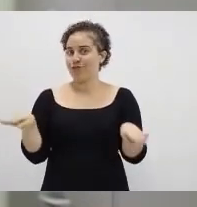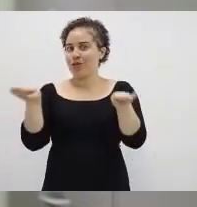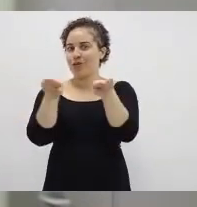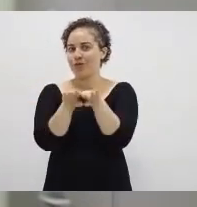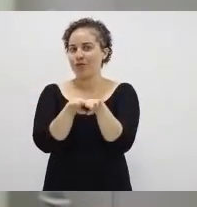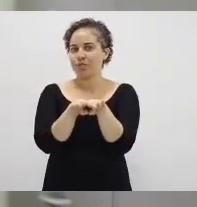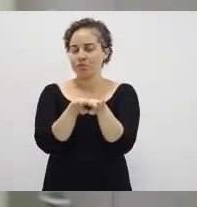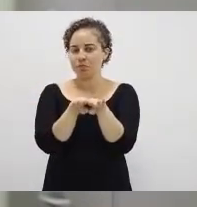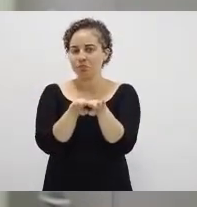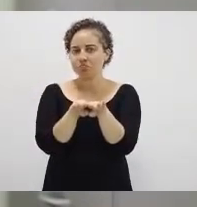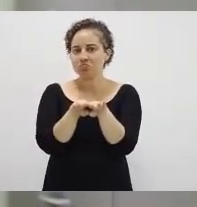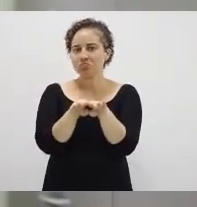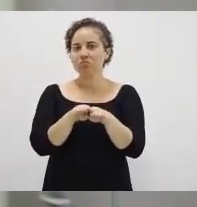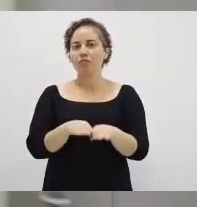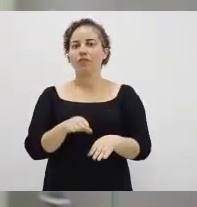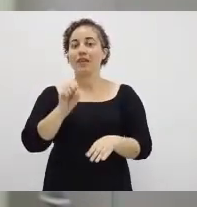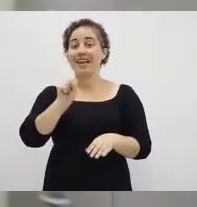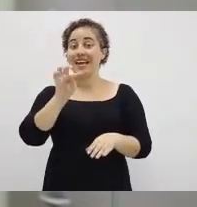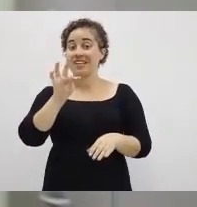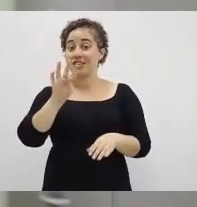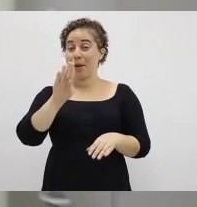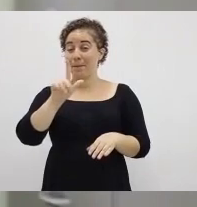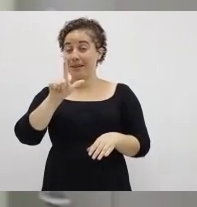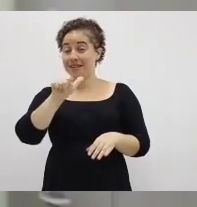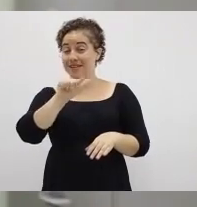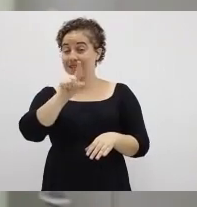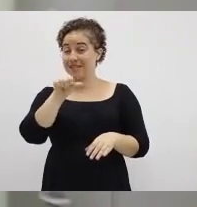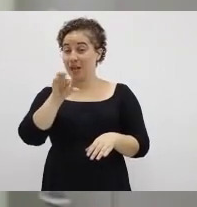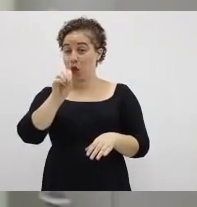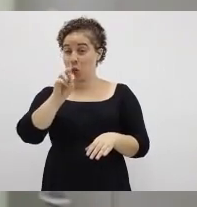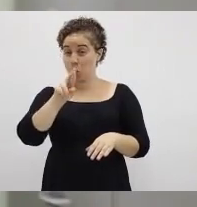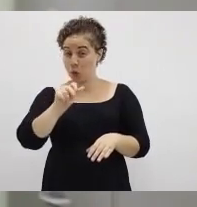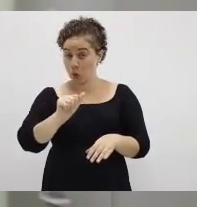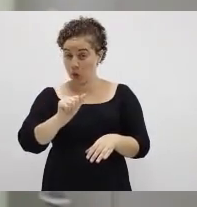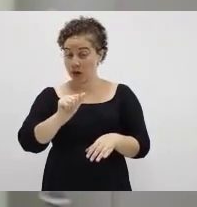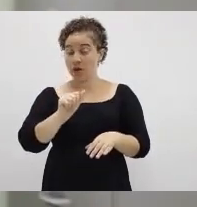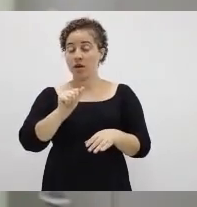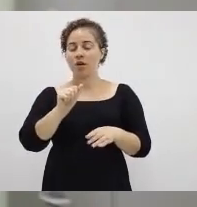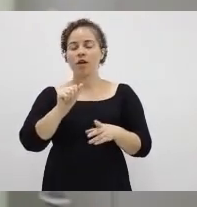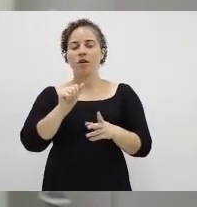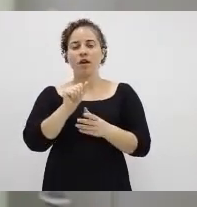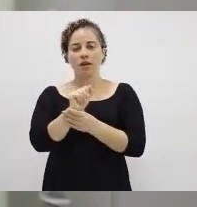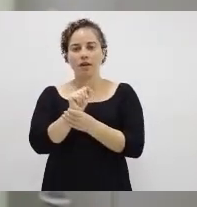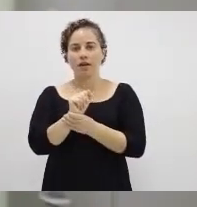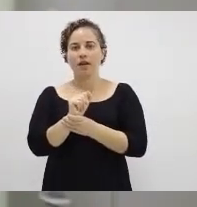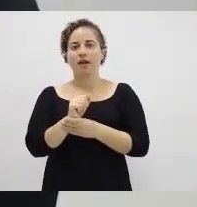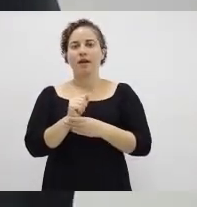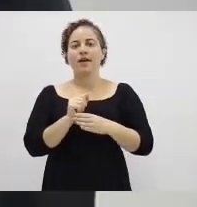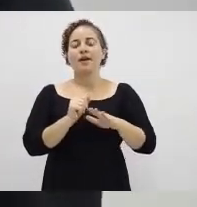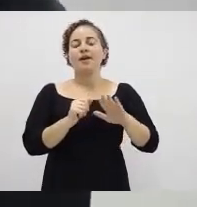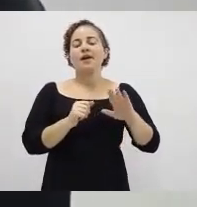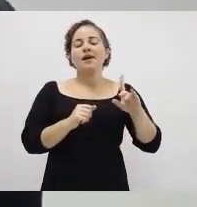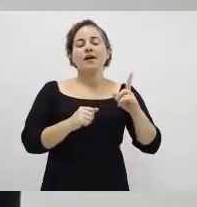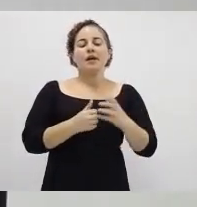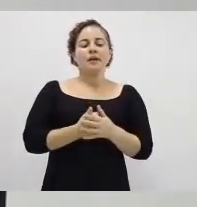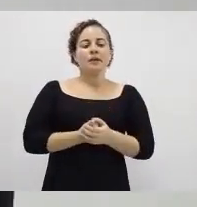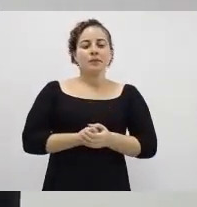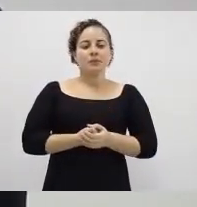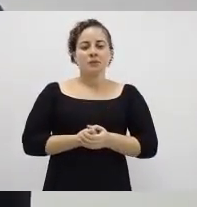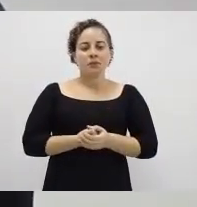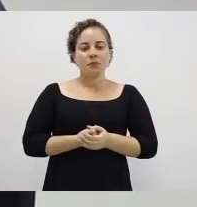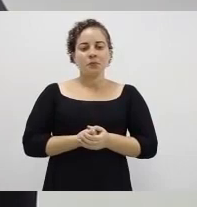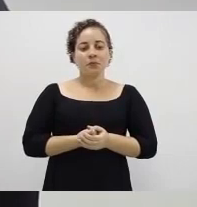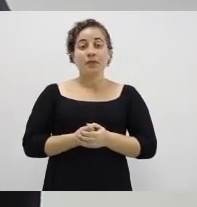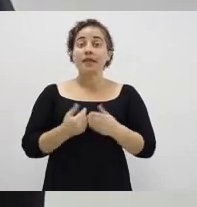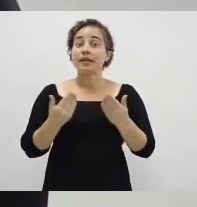função estabilizadora é a função mais macroeconômica, menos microeconômica. Finalmente,